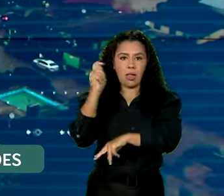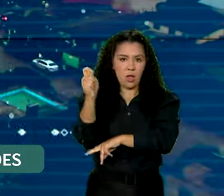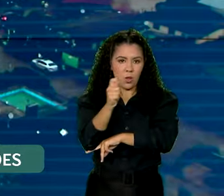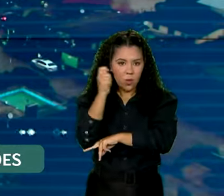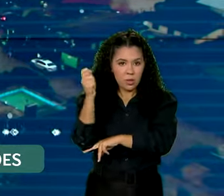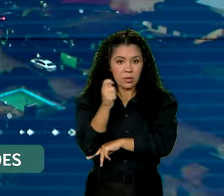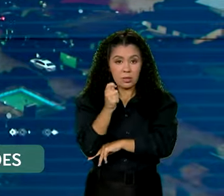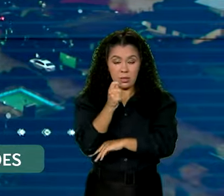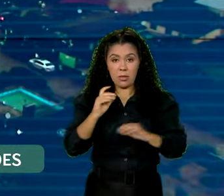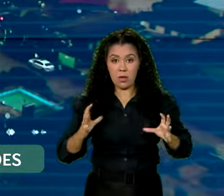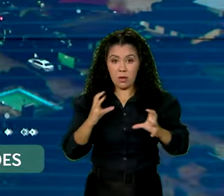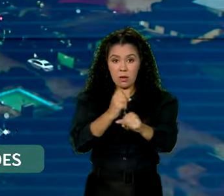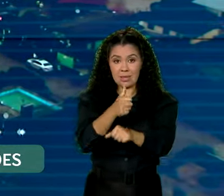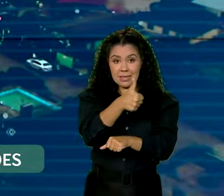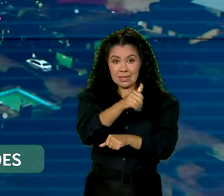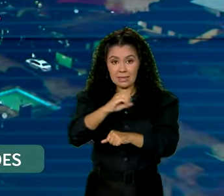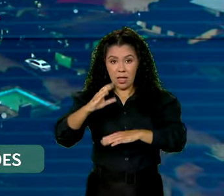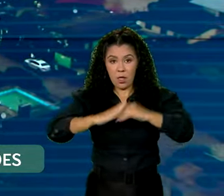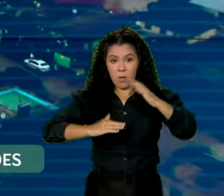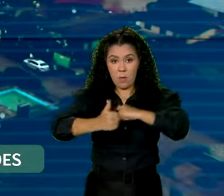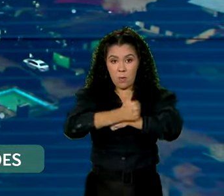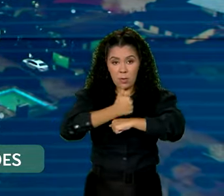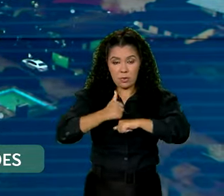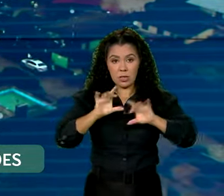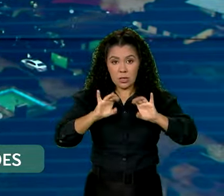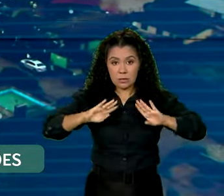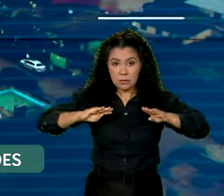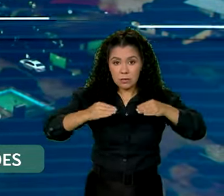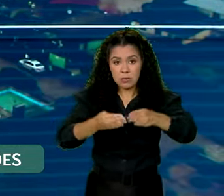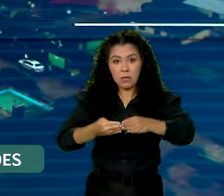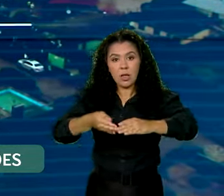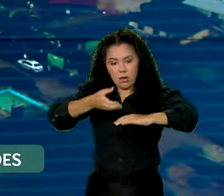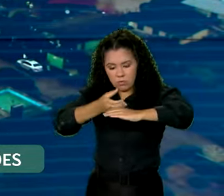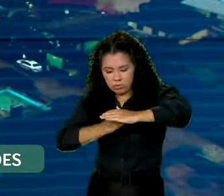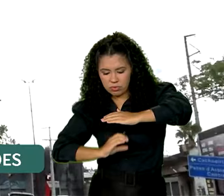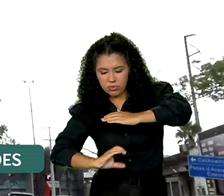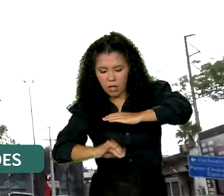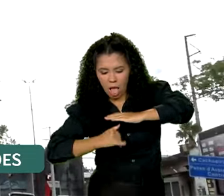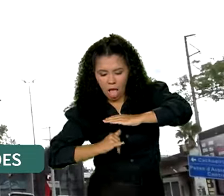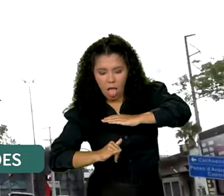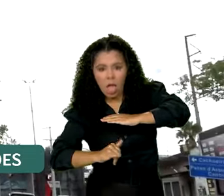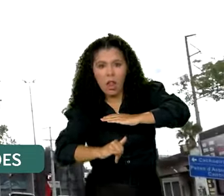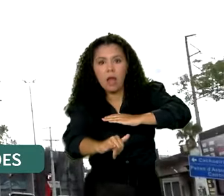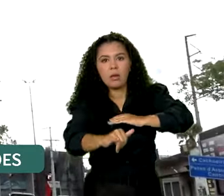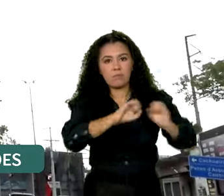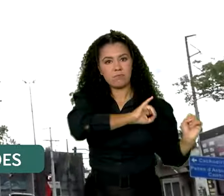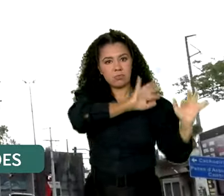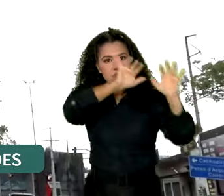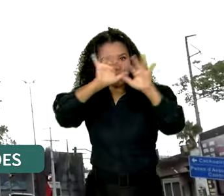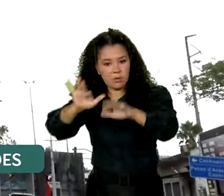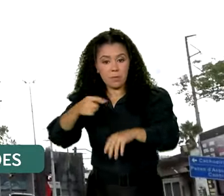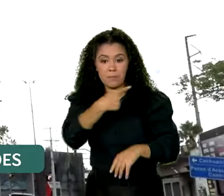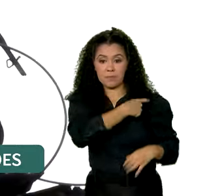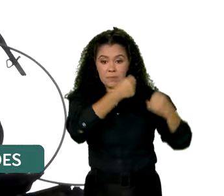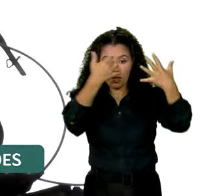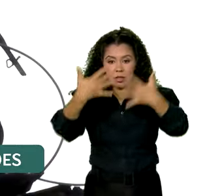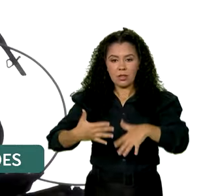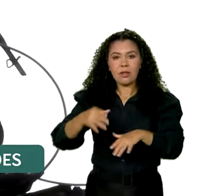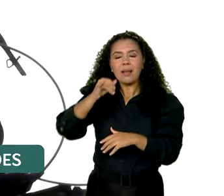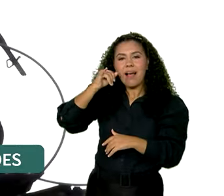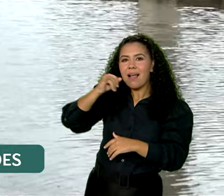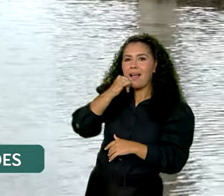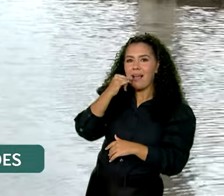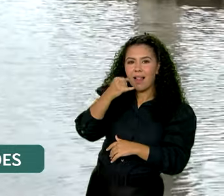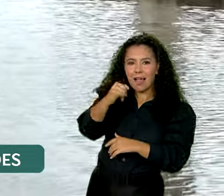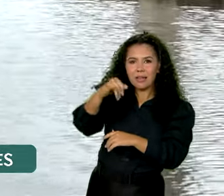Mais de 100 especialistas em redes subterrâneas foram enviados para o estado. A rede elétrica do Rio Grande do Sul sofreu